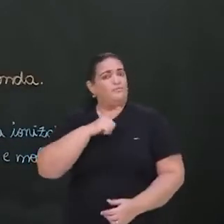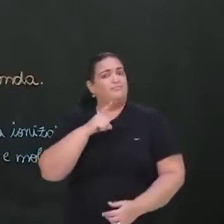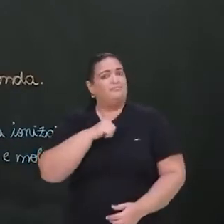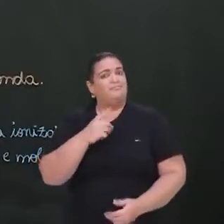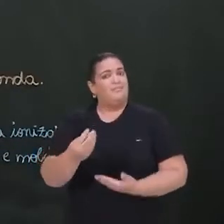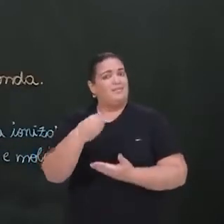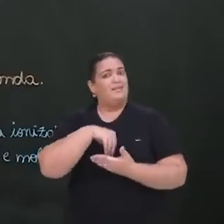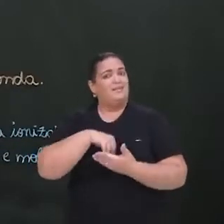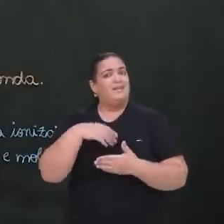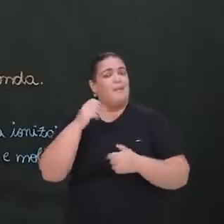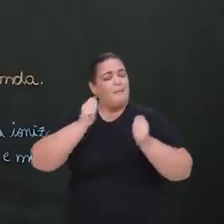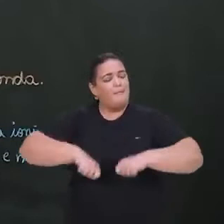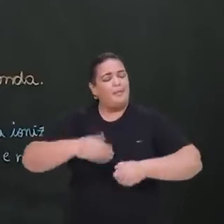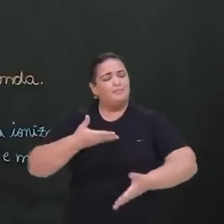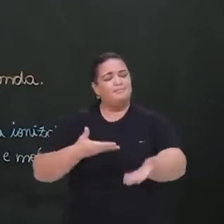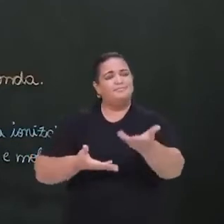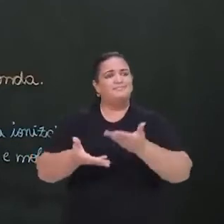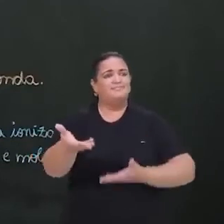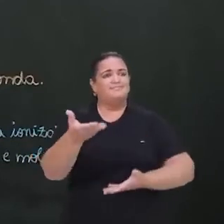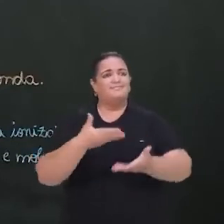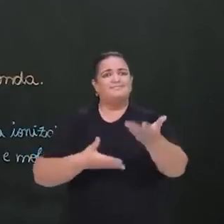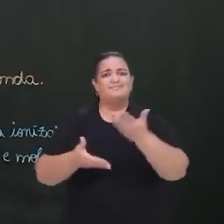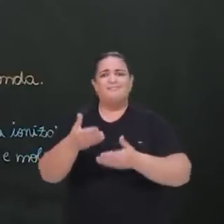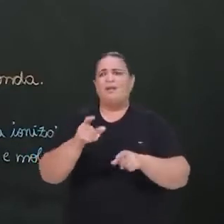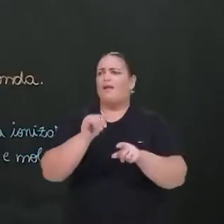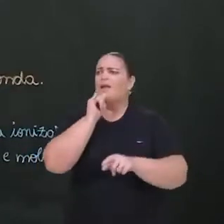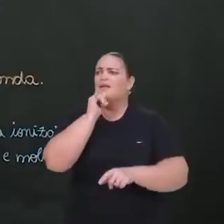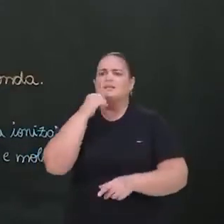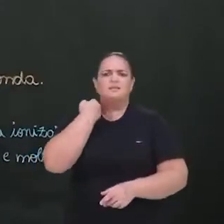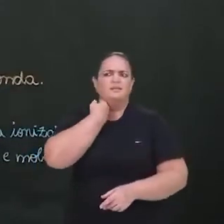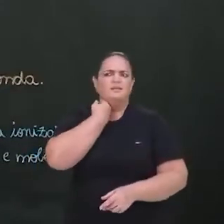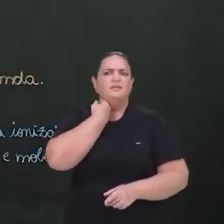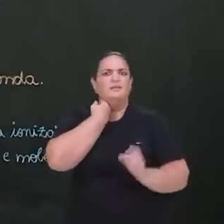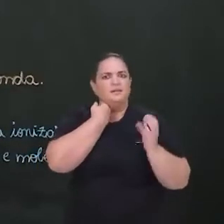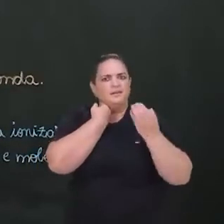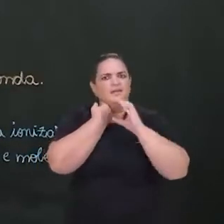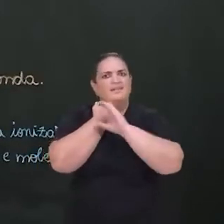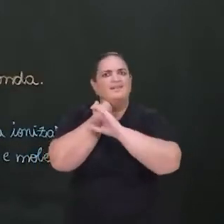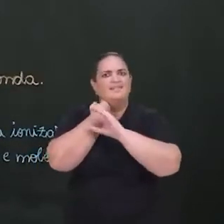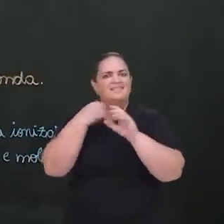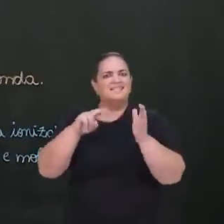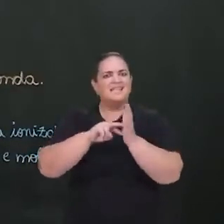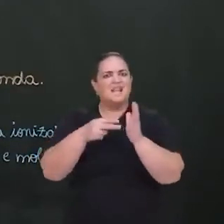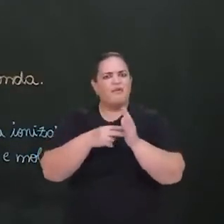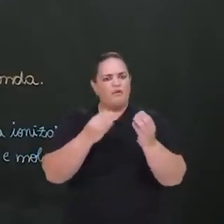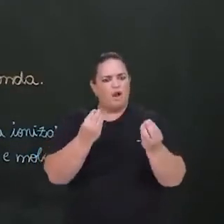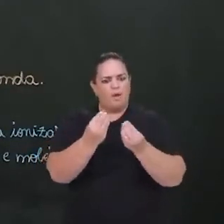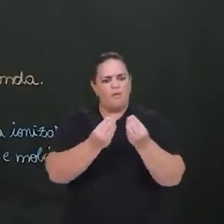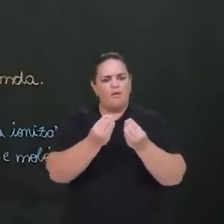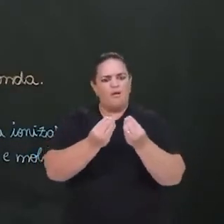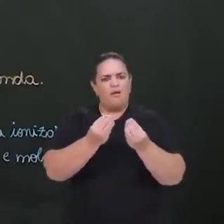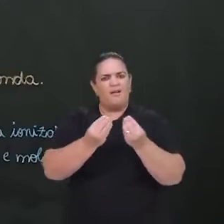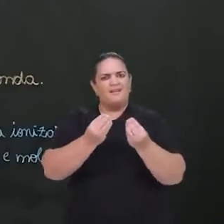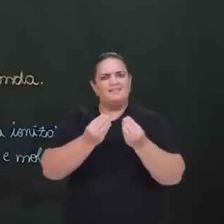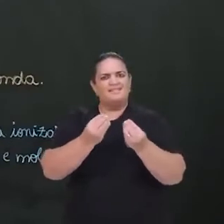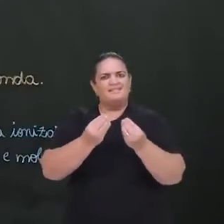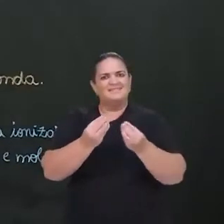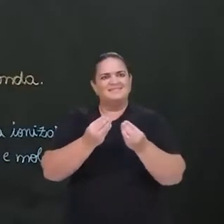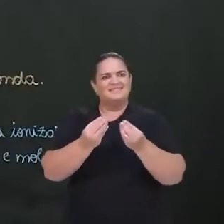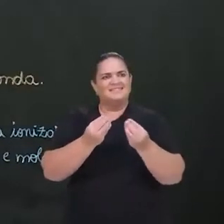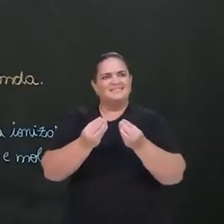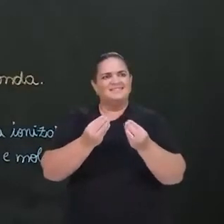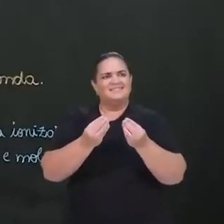de um para o outro, você coloca, poxa, eu estou quente, há uma agitação nas suas moléculas. Então, por exemplo, existem câmeras